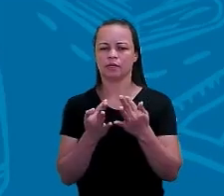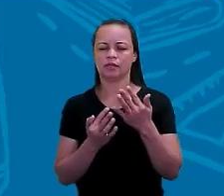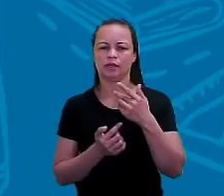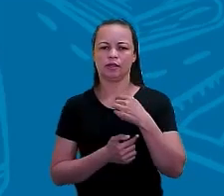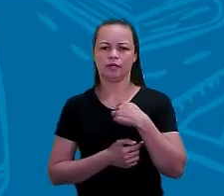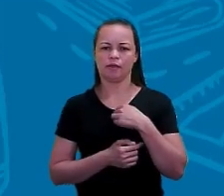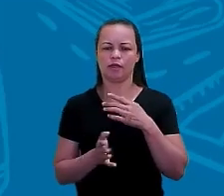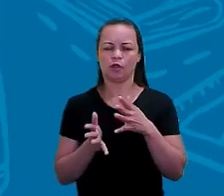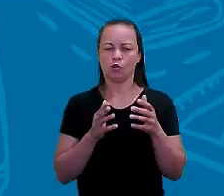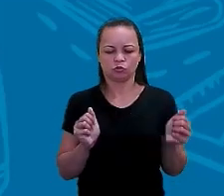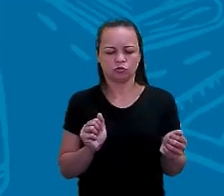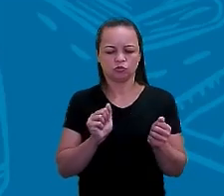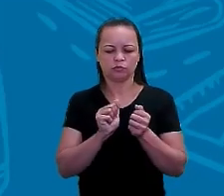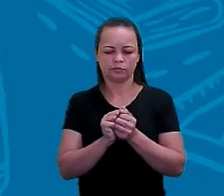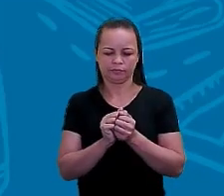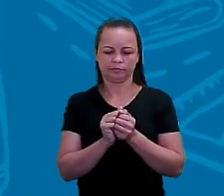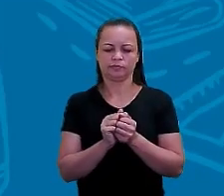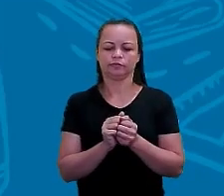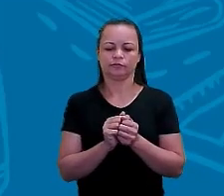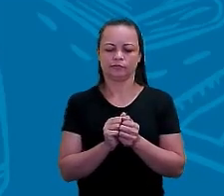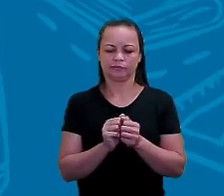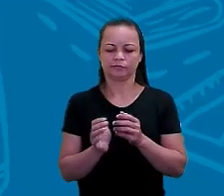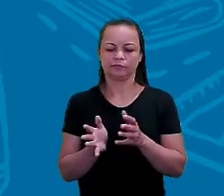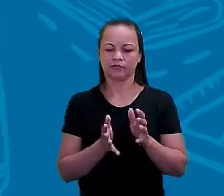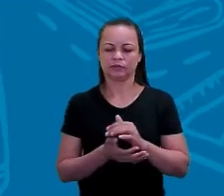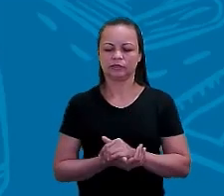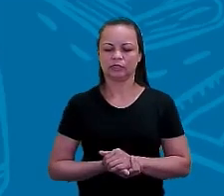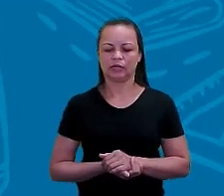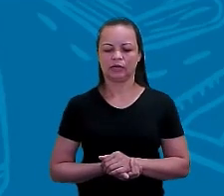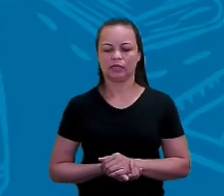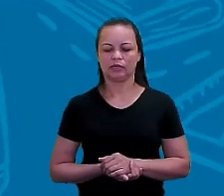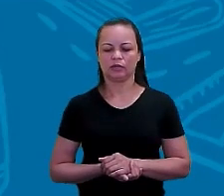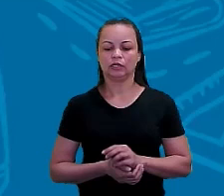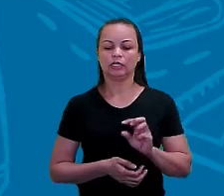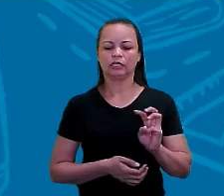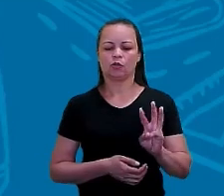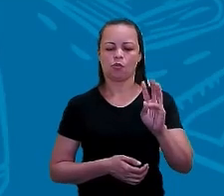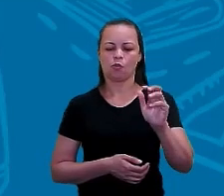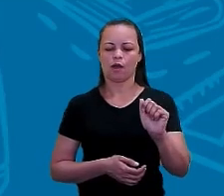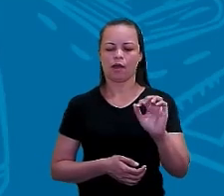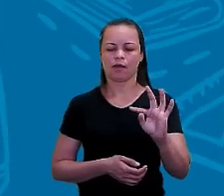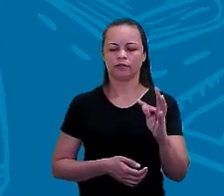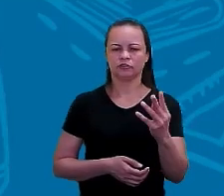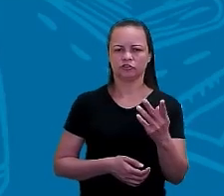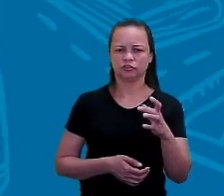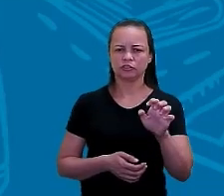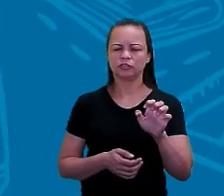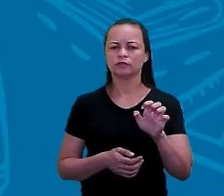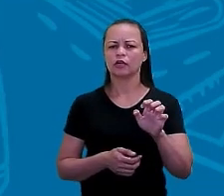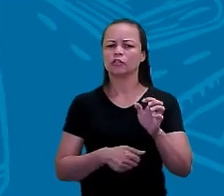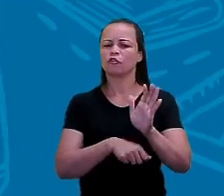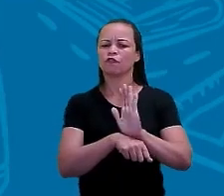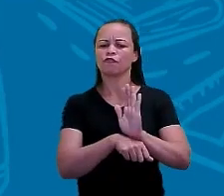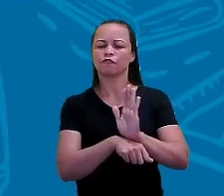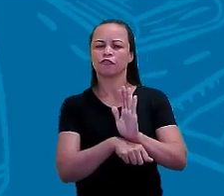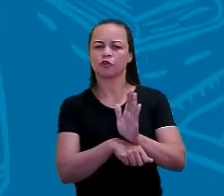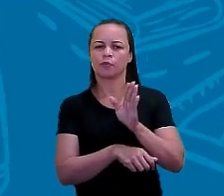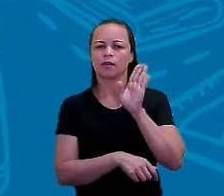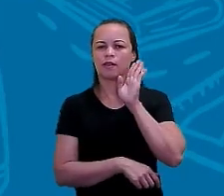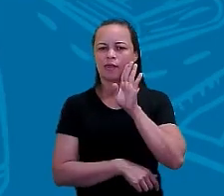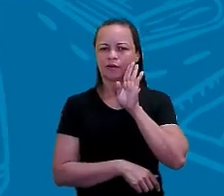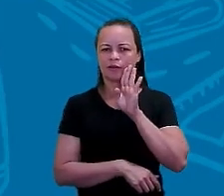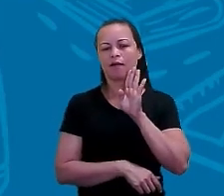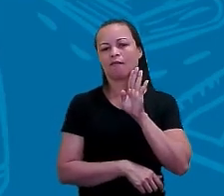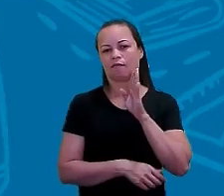eu, né, watched the new movie at the cinema. A família dela e ela assistiu um filme legal no